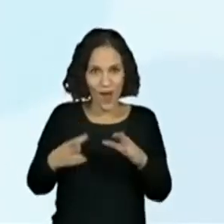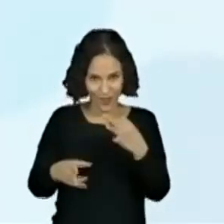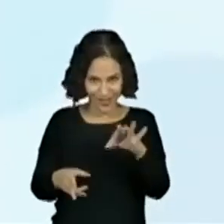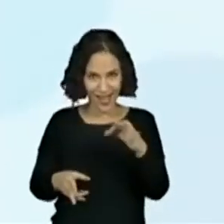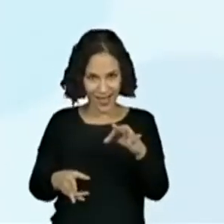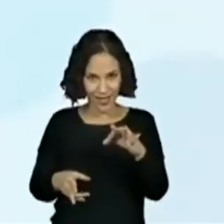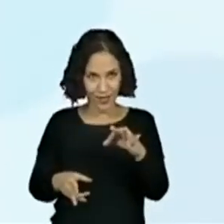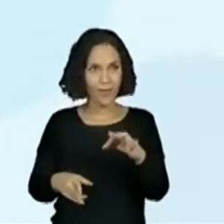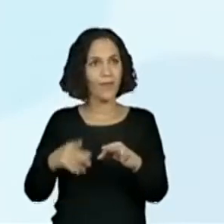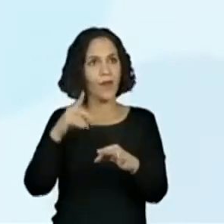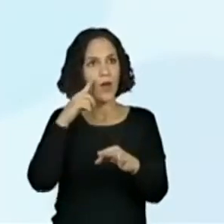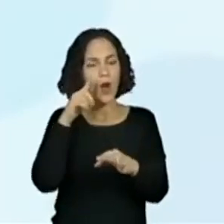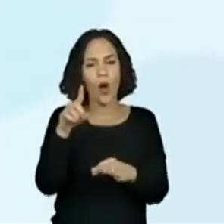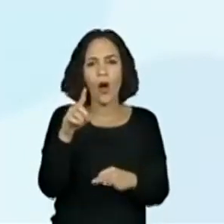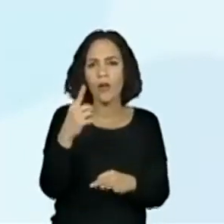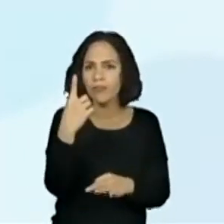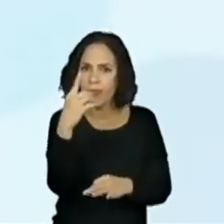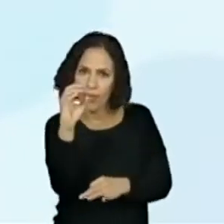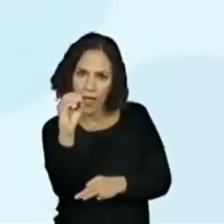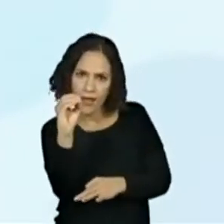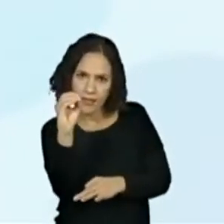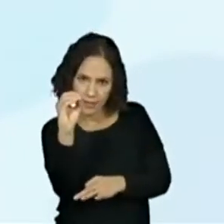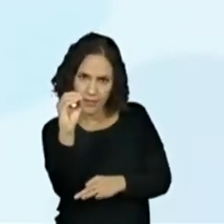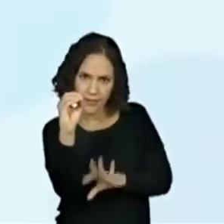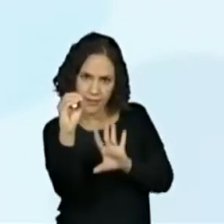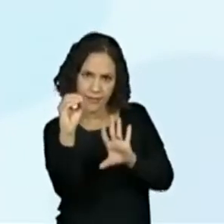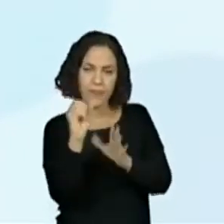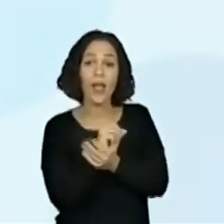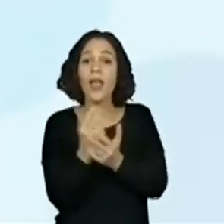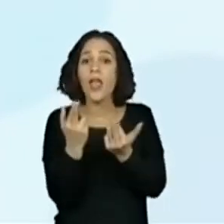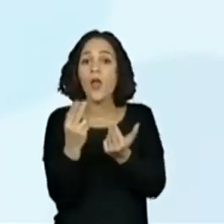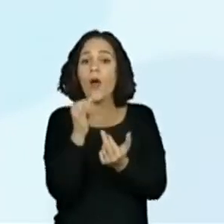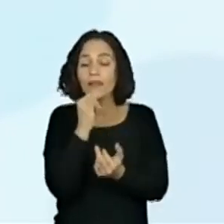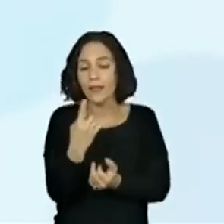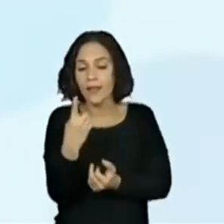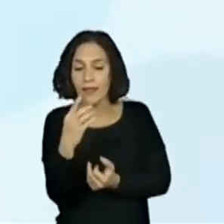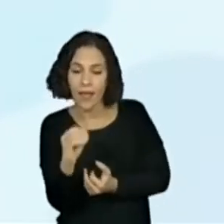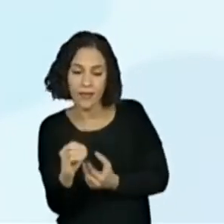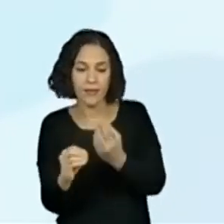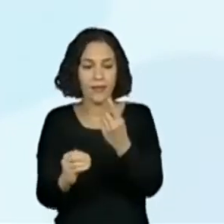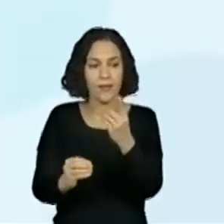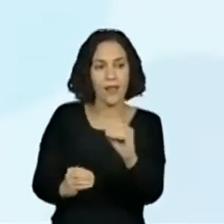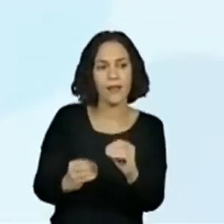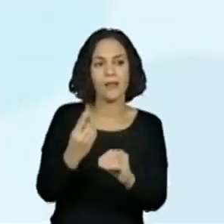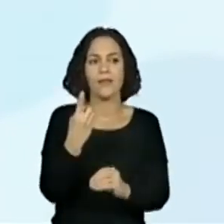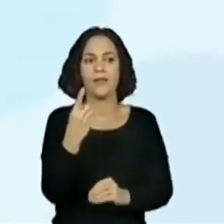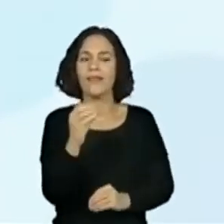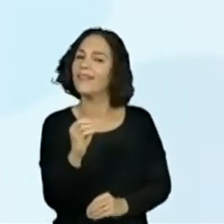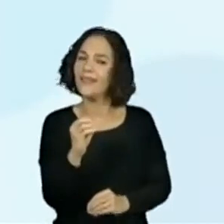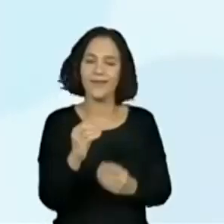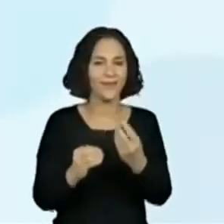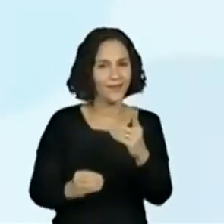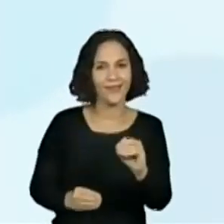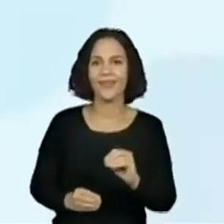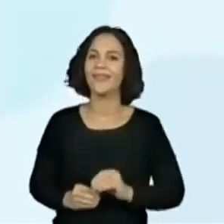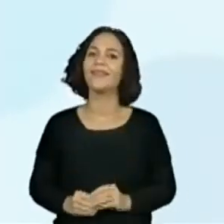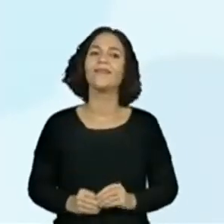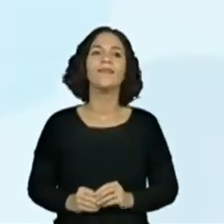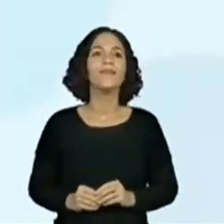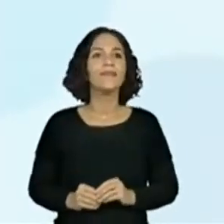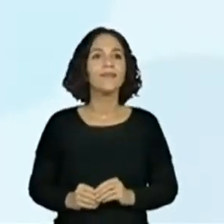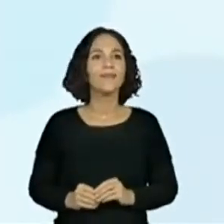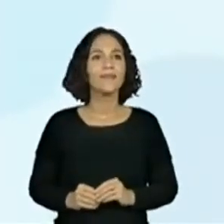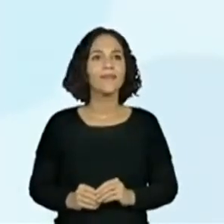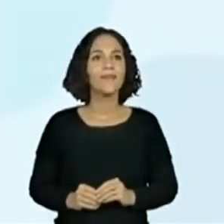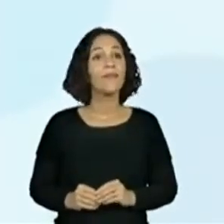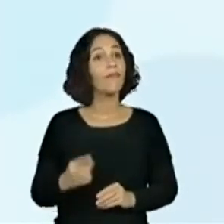eu tenho o valor. É o mesmo que eu contar de 10 em 10. Porque são notas de 10 reais. De 10 reais. Então eu posso fazer